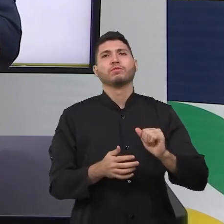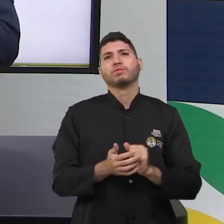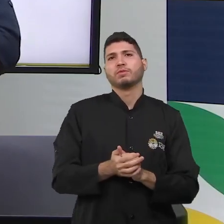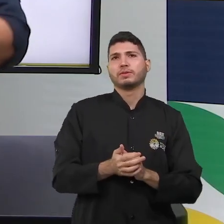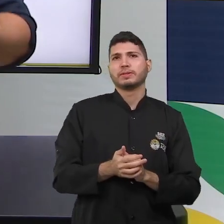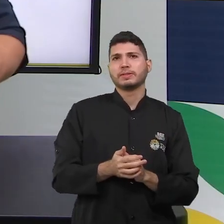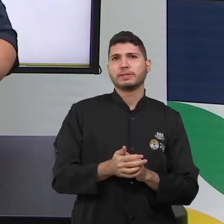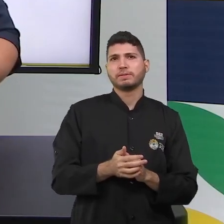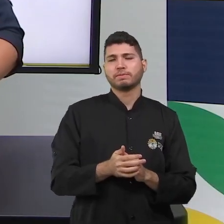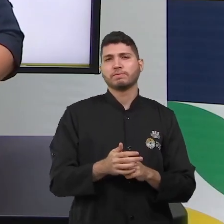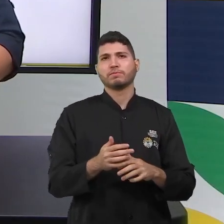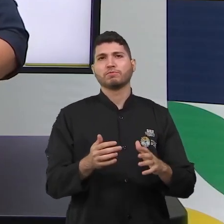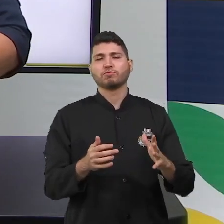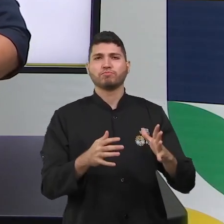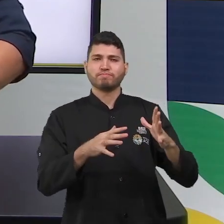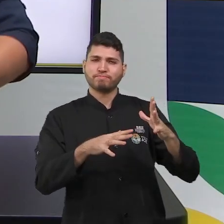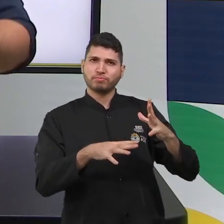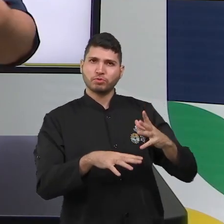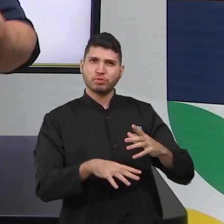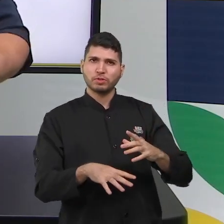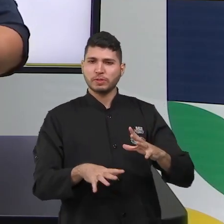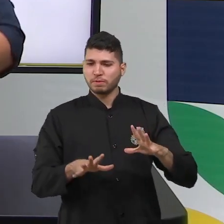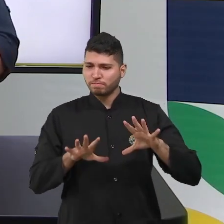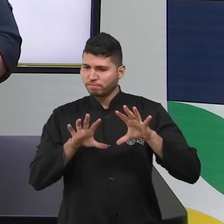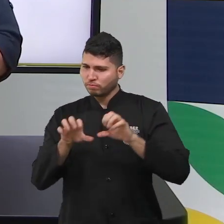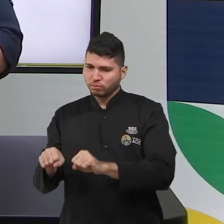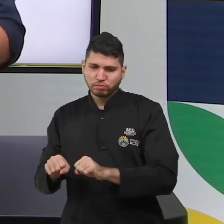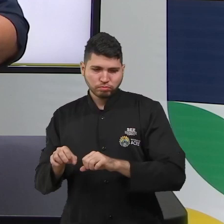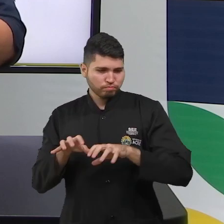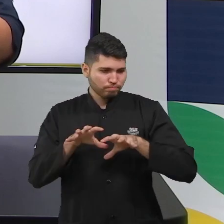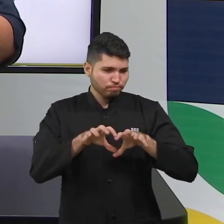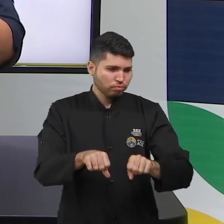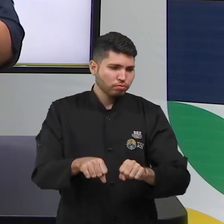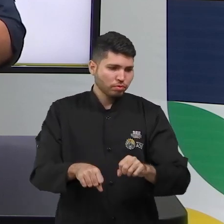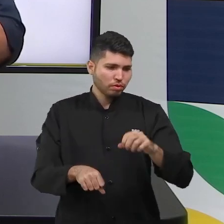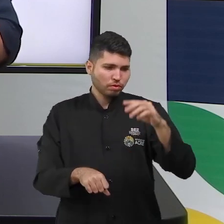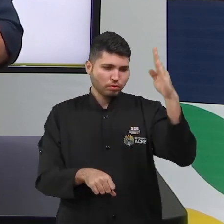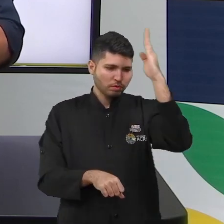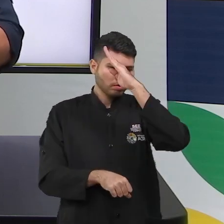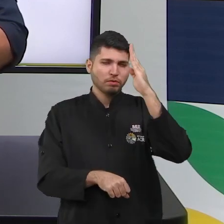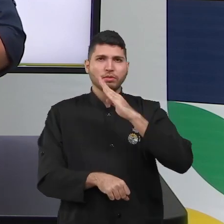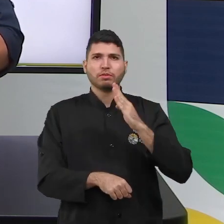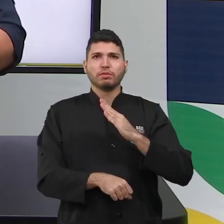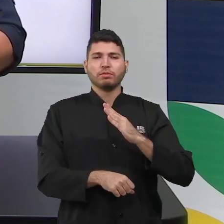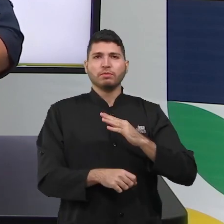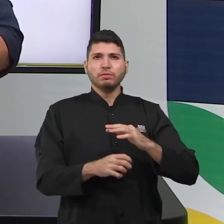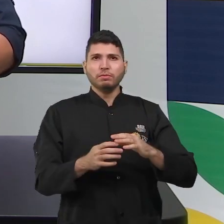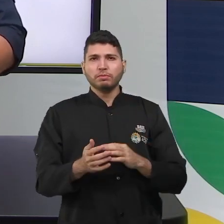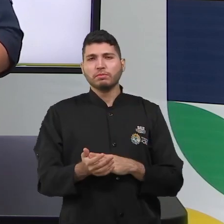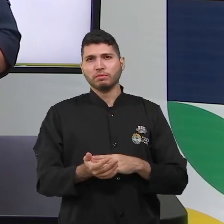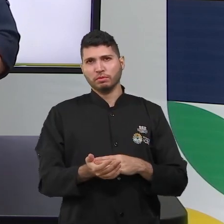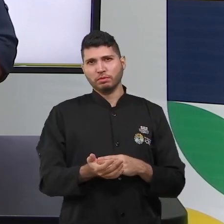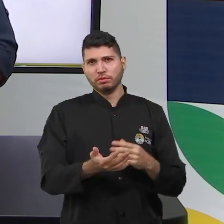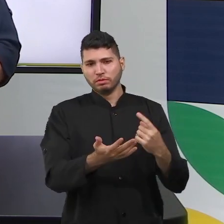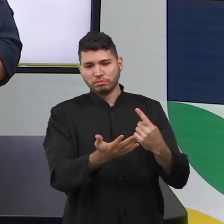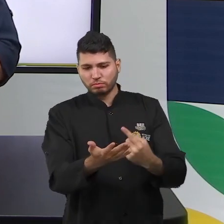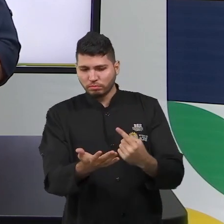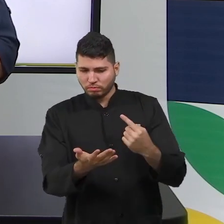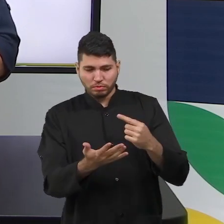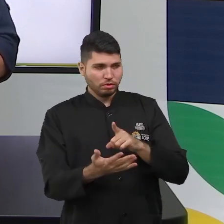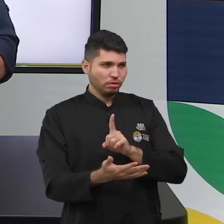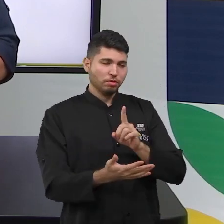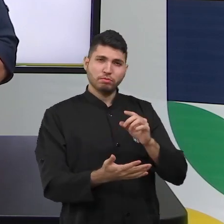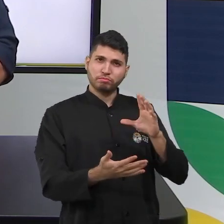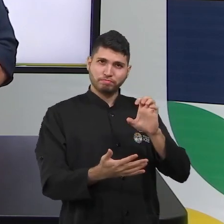povos, trazia os cativos, comercializava-os, ou fazia acordos dentro da própria África,